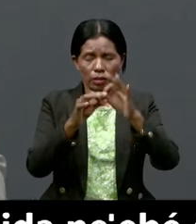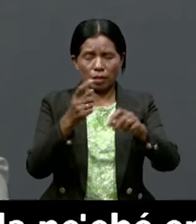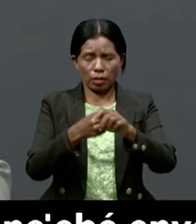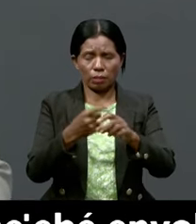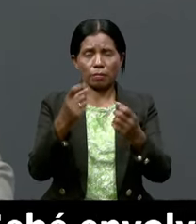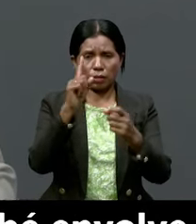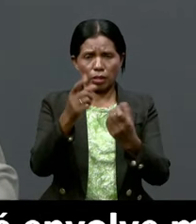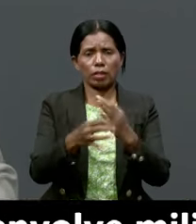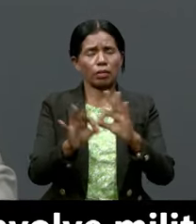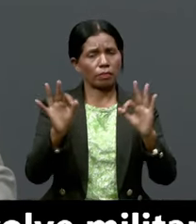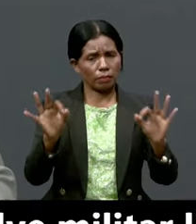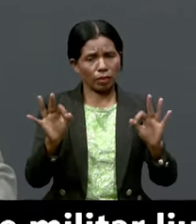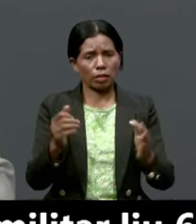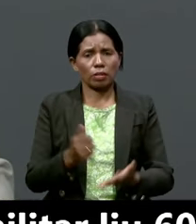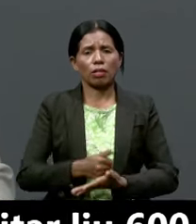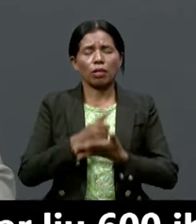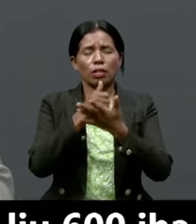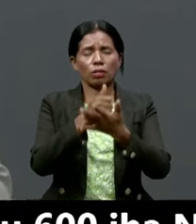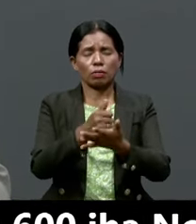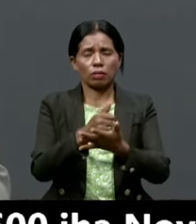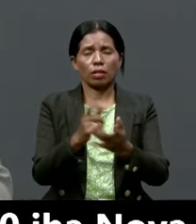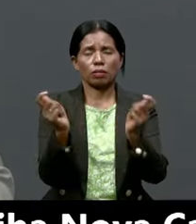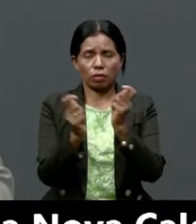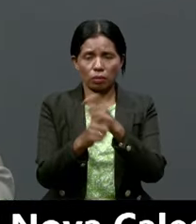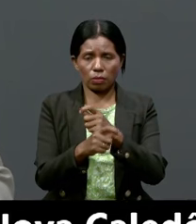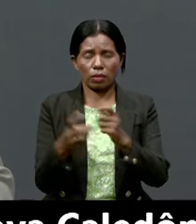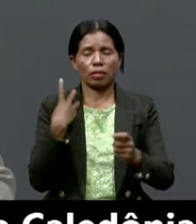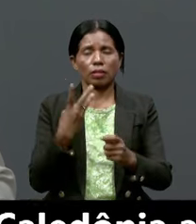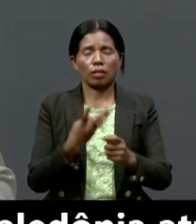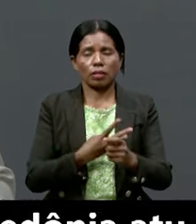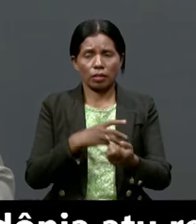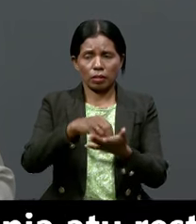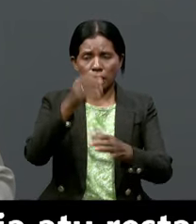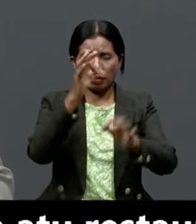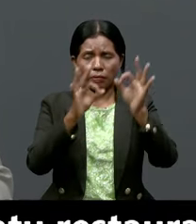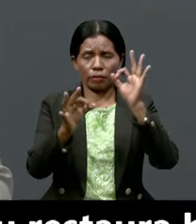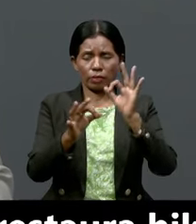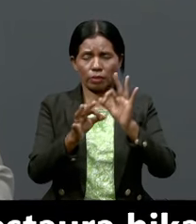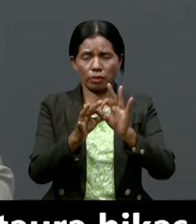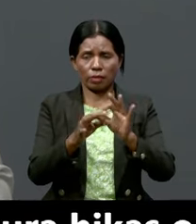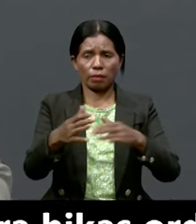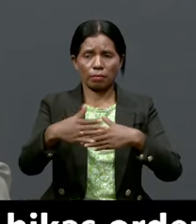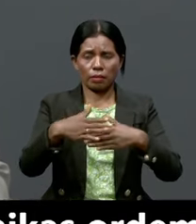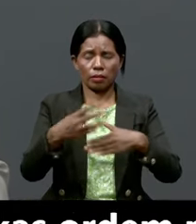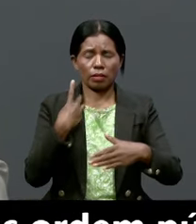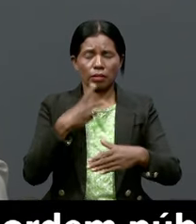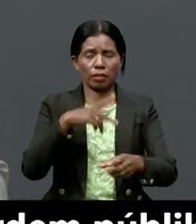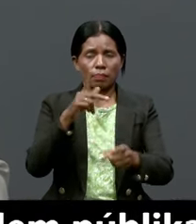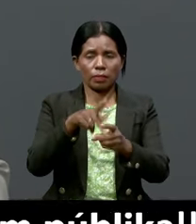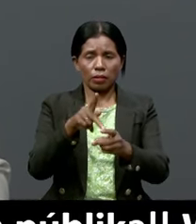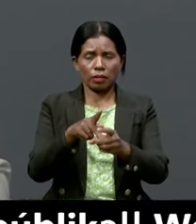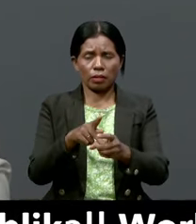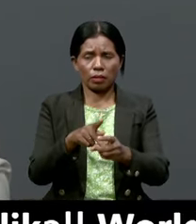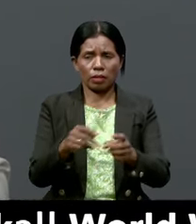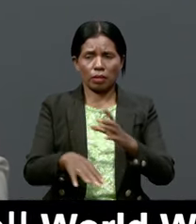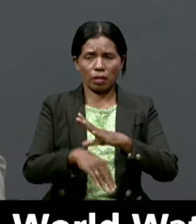pele ajuda que ou substitui para itania garantia que ou itania dependência para setor petróleo livre nem ver que sete